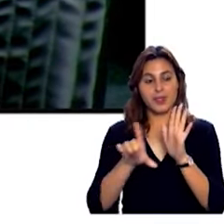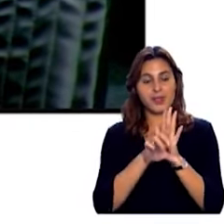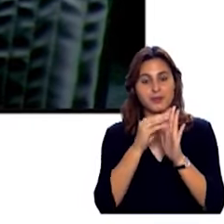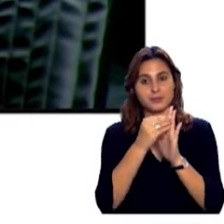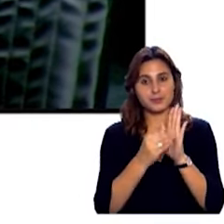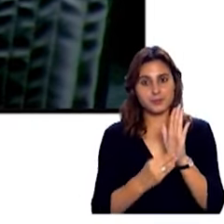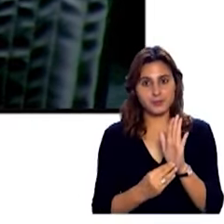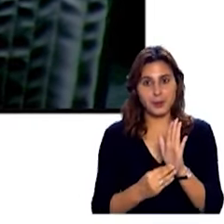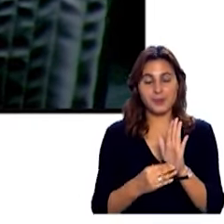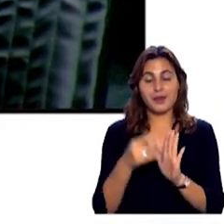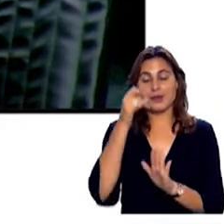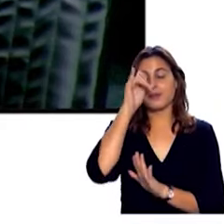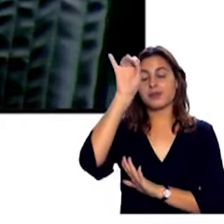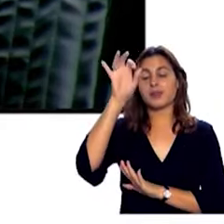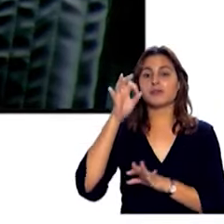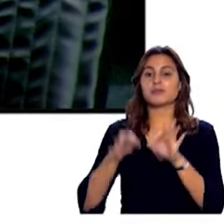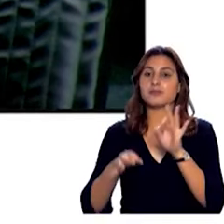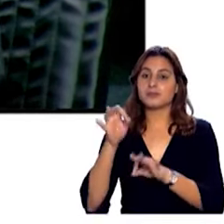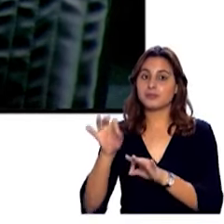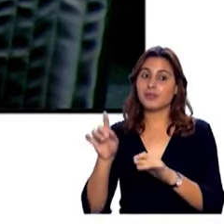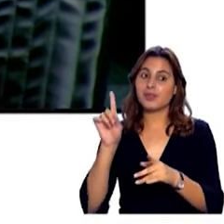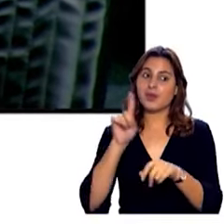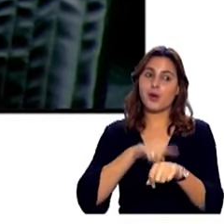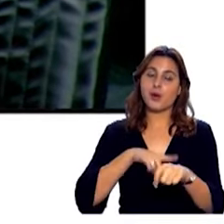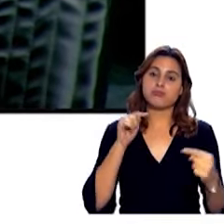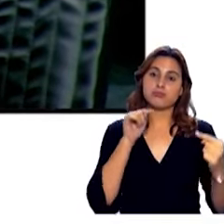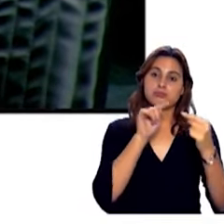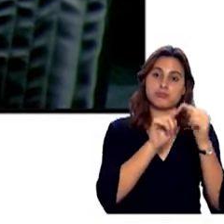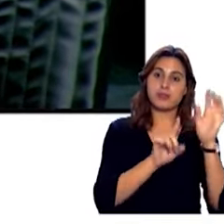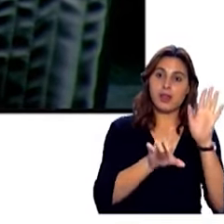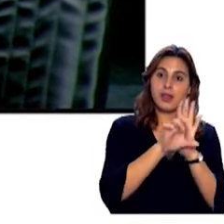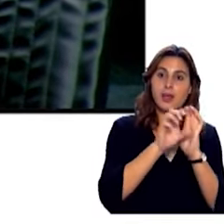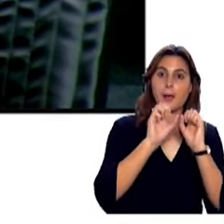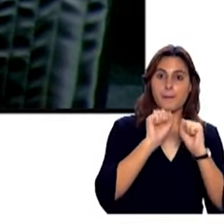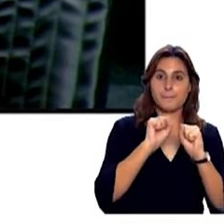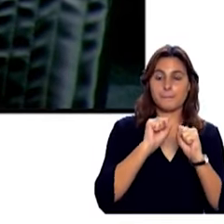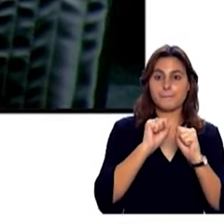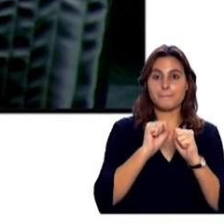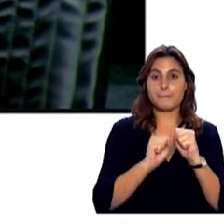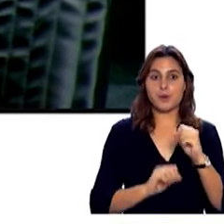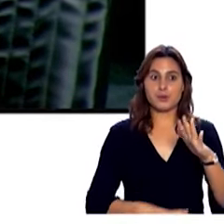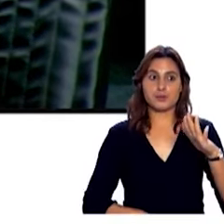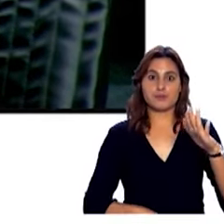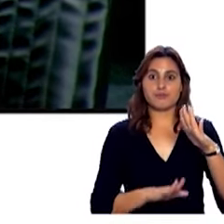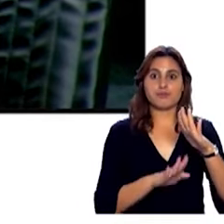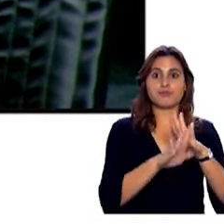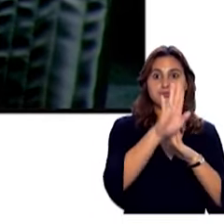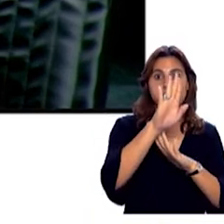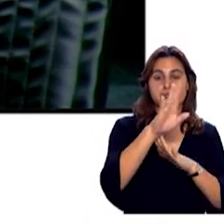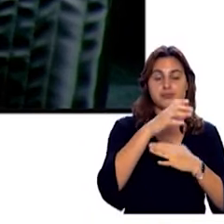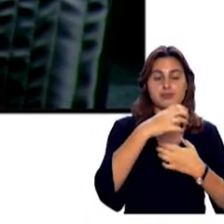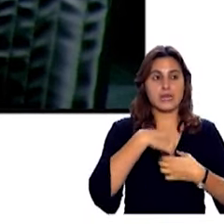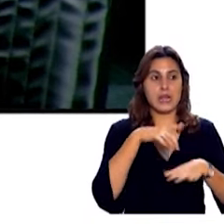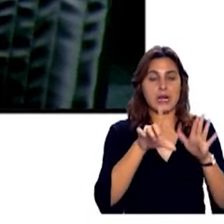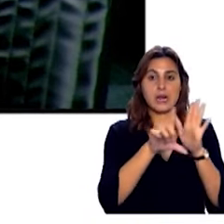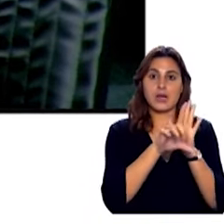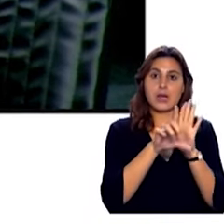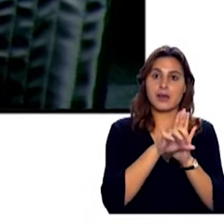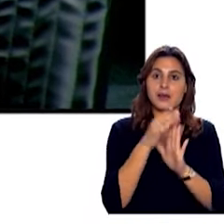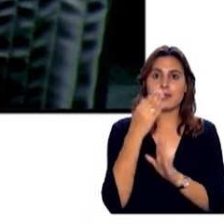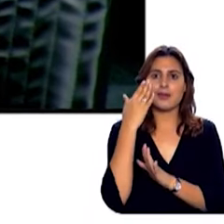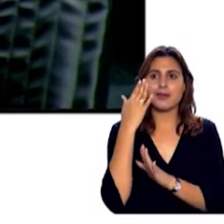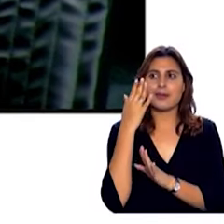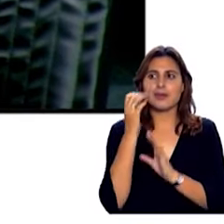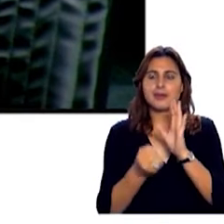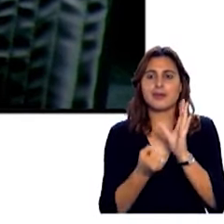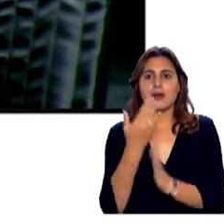juiz ao aplicar a lei pudesse transbordar o sentido da Lei e portanto criar um entendimento que vinha da